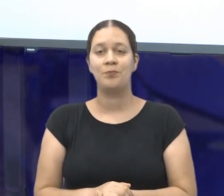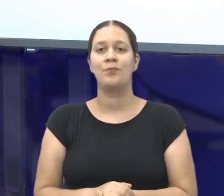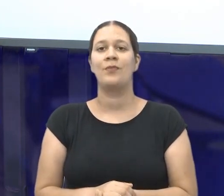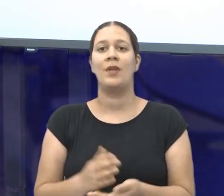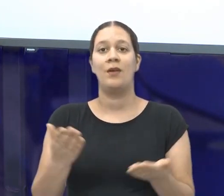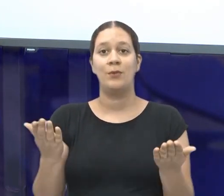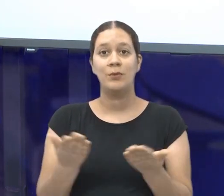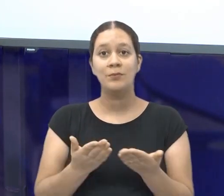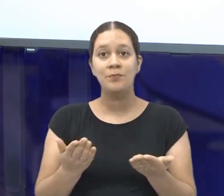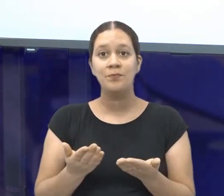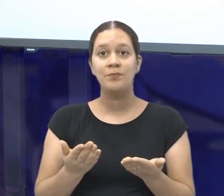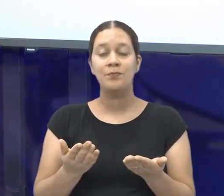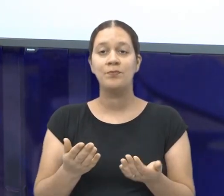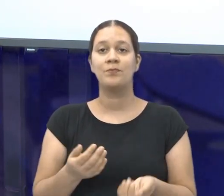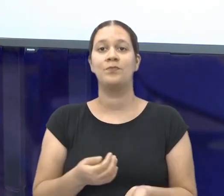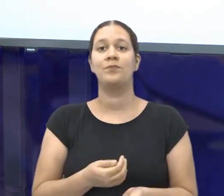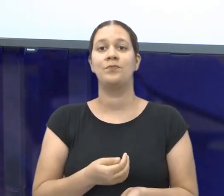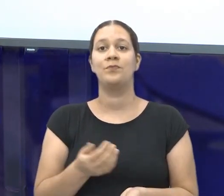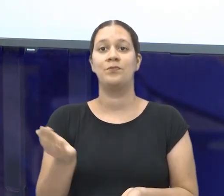seu material?